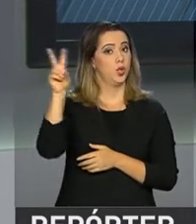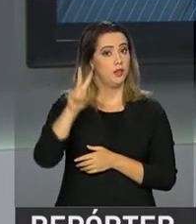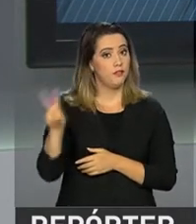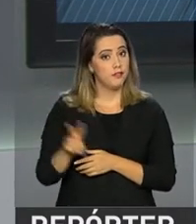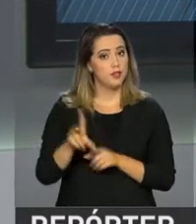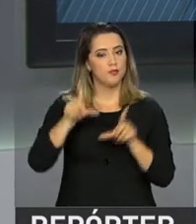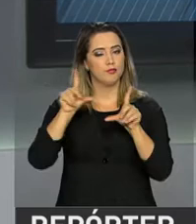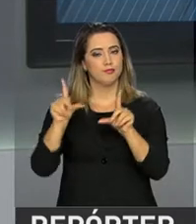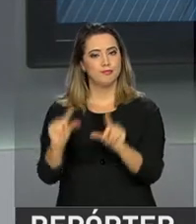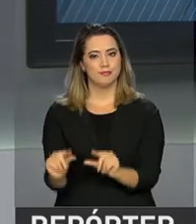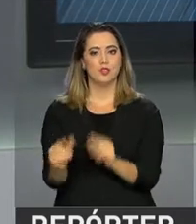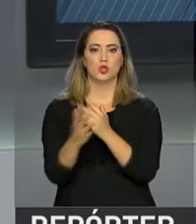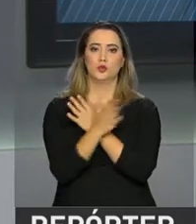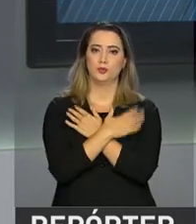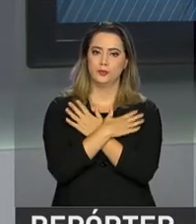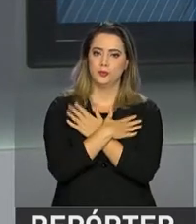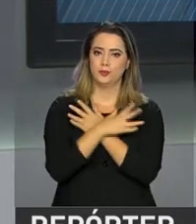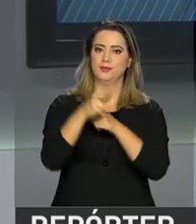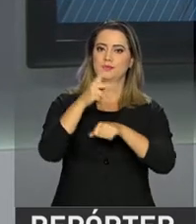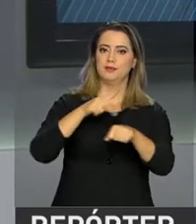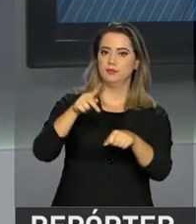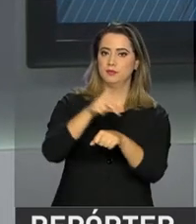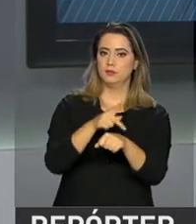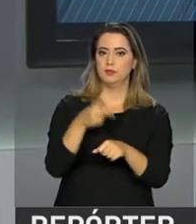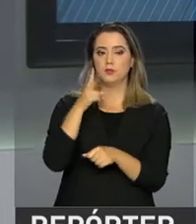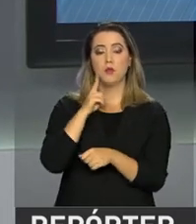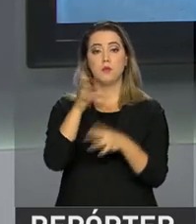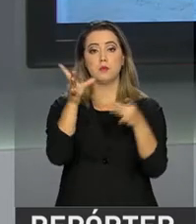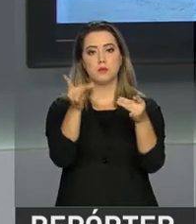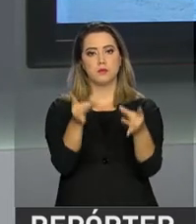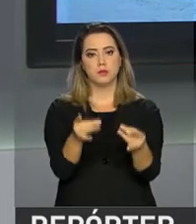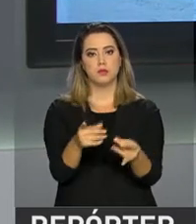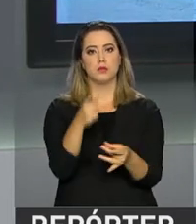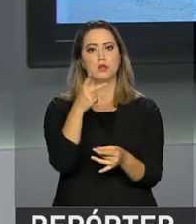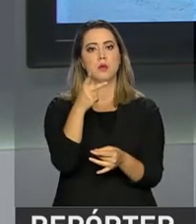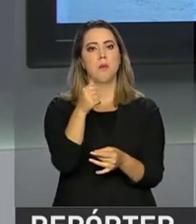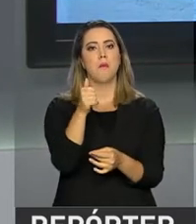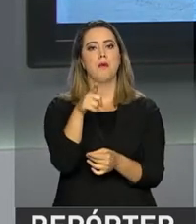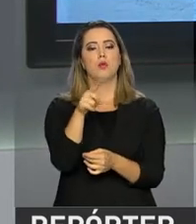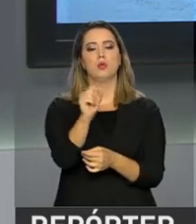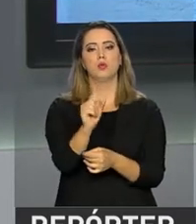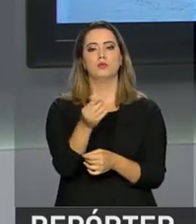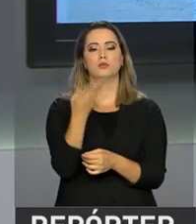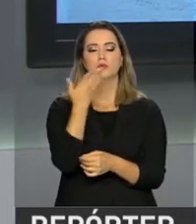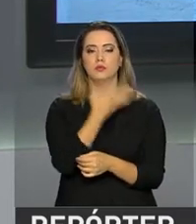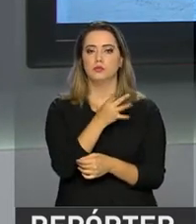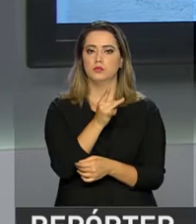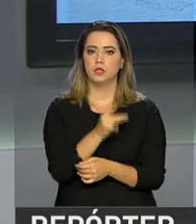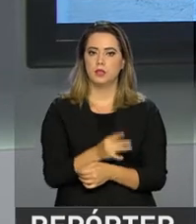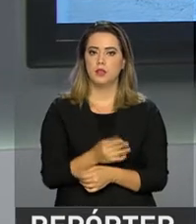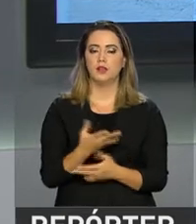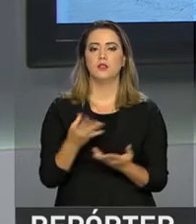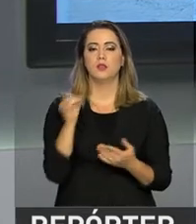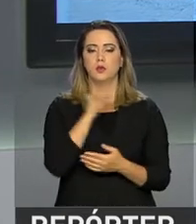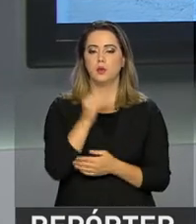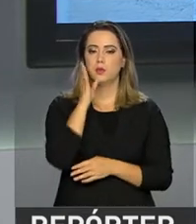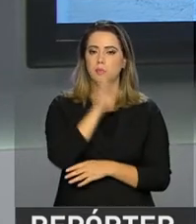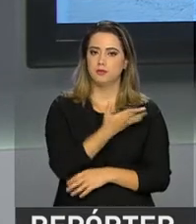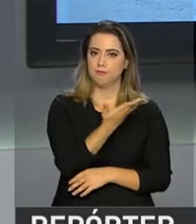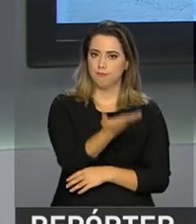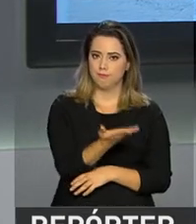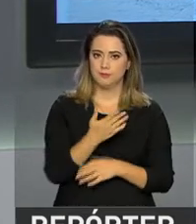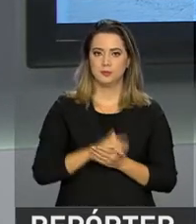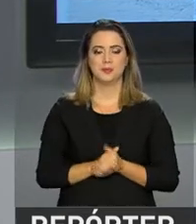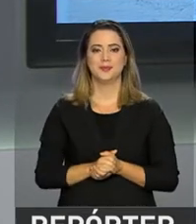o número de desempregados no país quem tem os detalhes ao vivo pra gente é o repórter paulo la sálvia olá paulo boa tarde pra